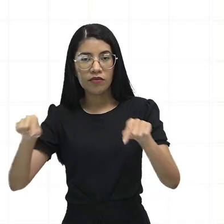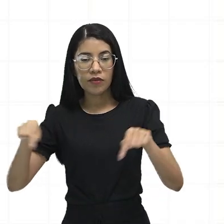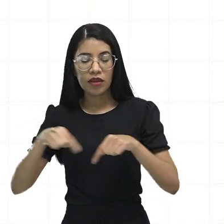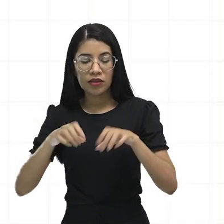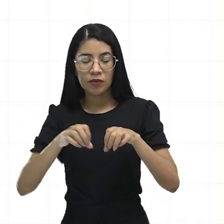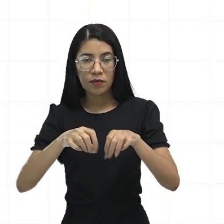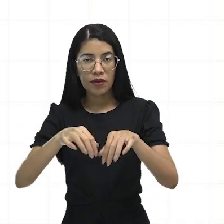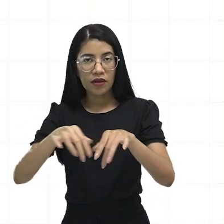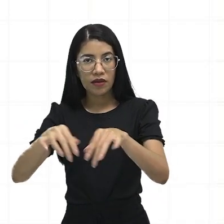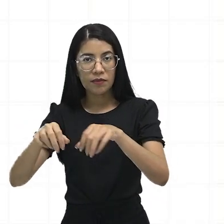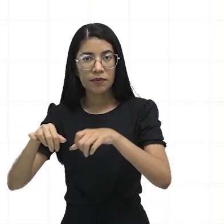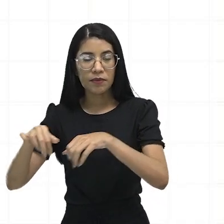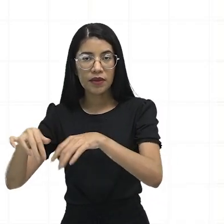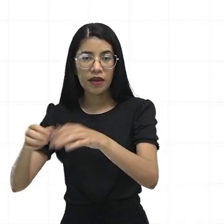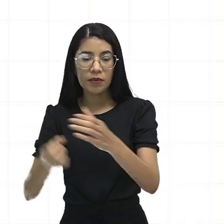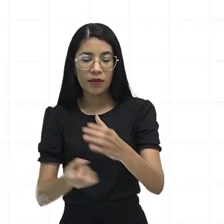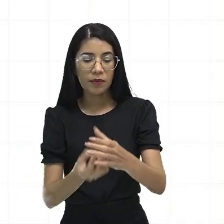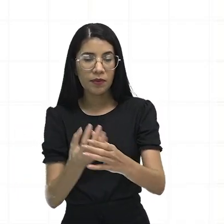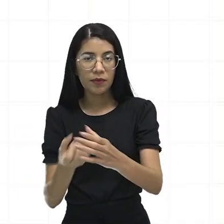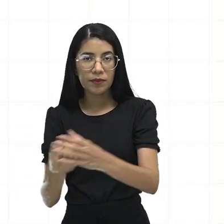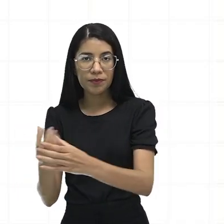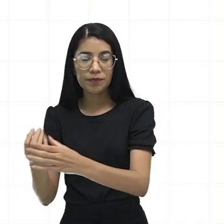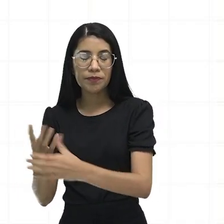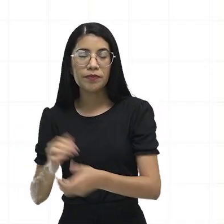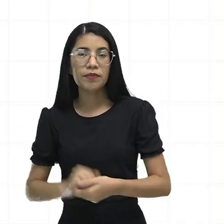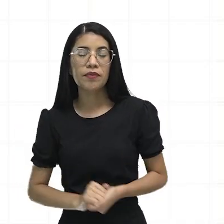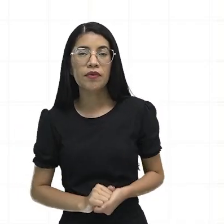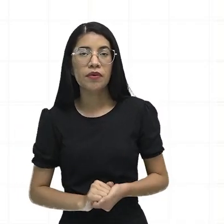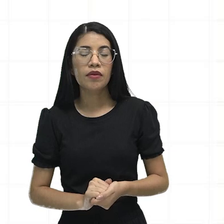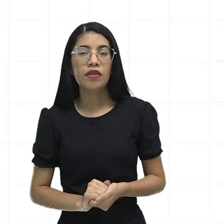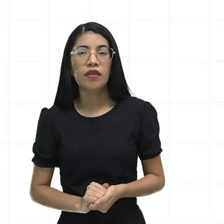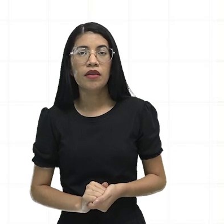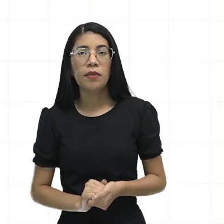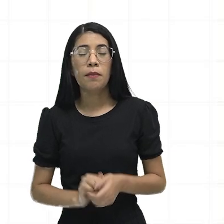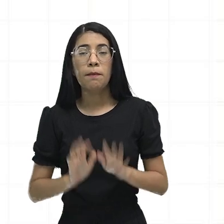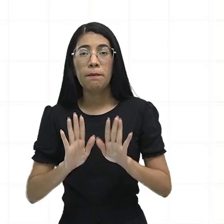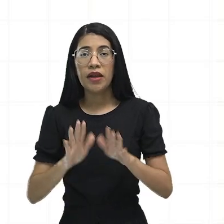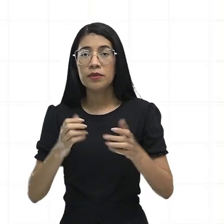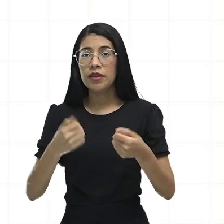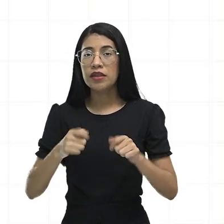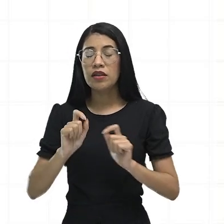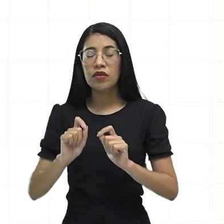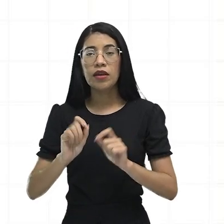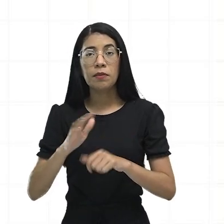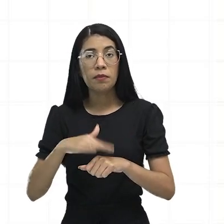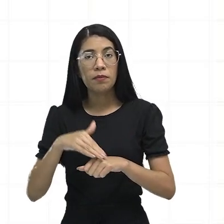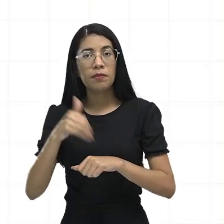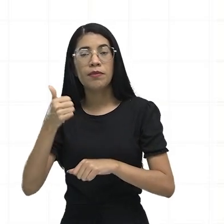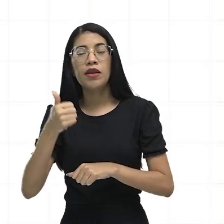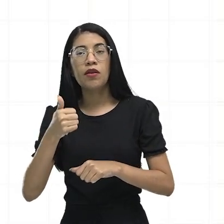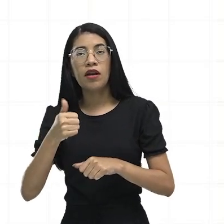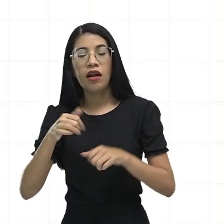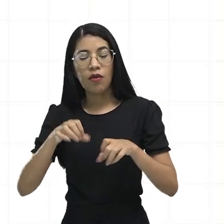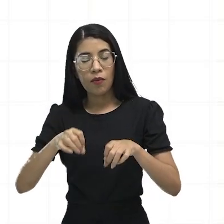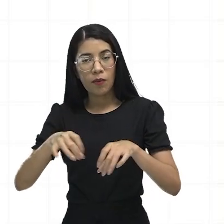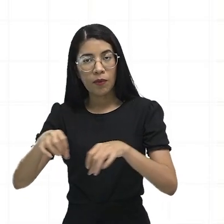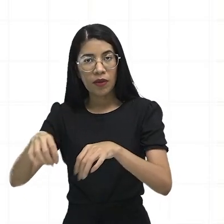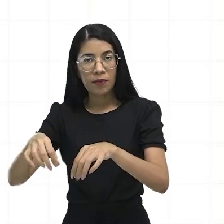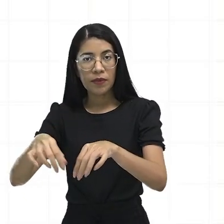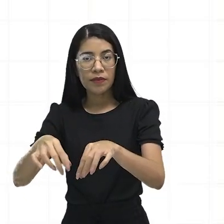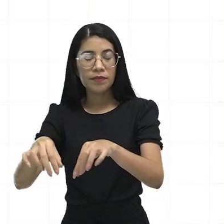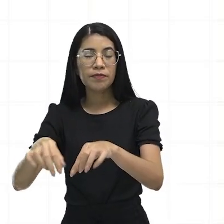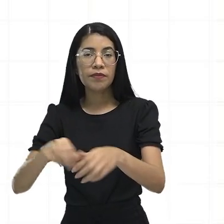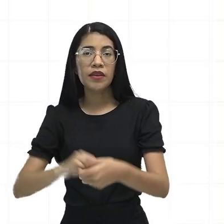tá? Muito bem. Devido à necessidade de um plantio mais eficiente, 5 pessoas, mais